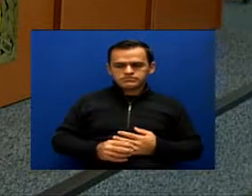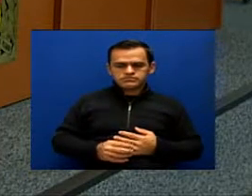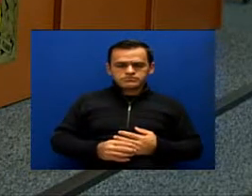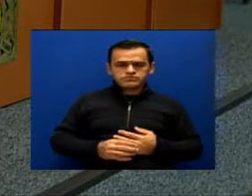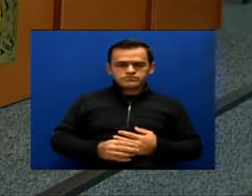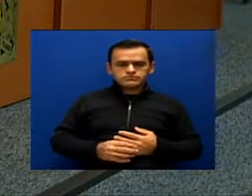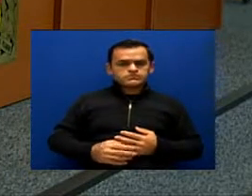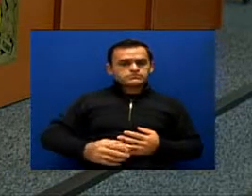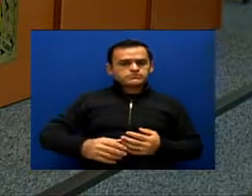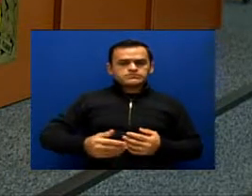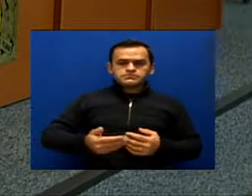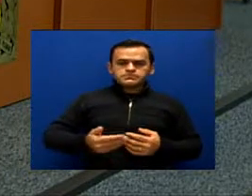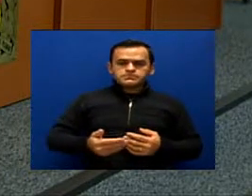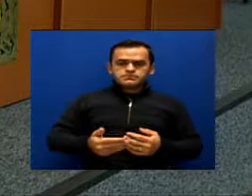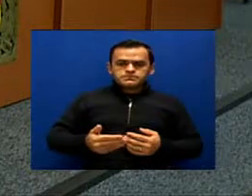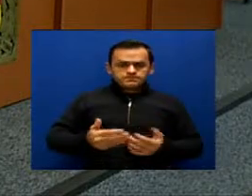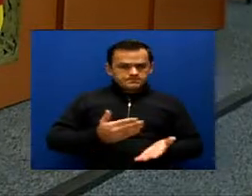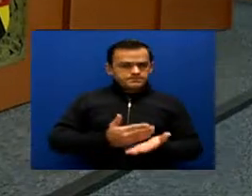Vamos lá, então.